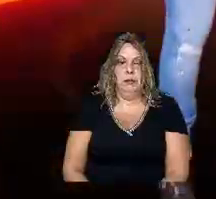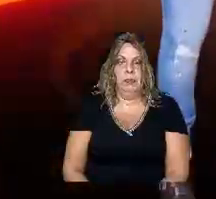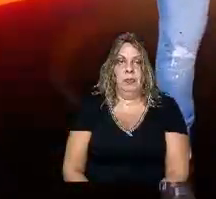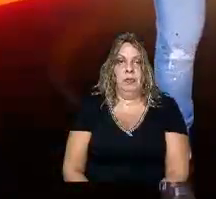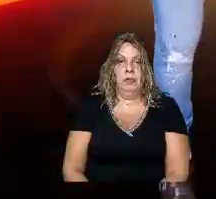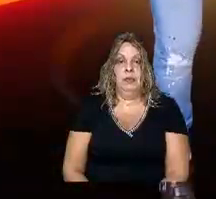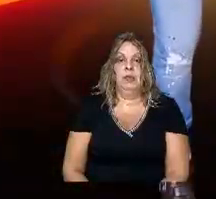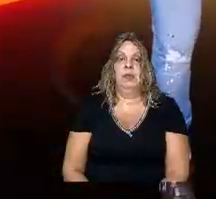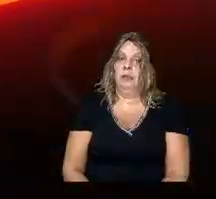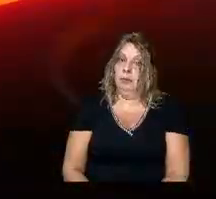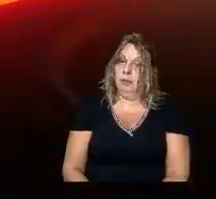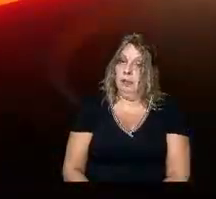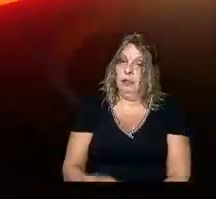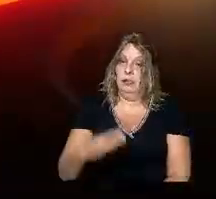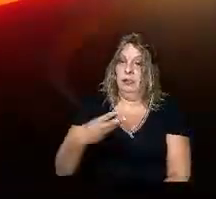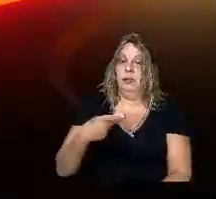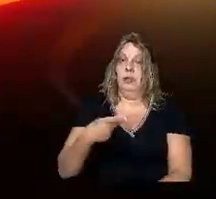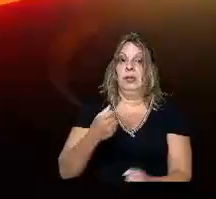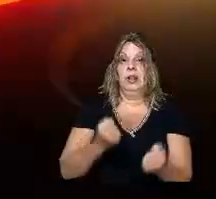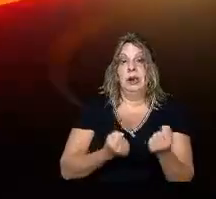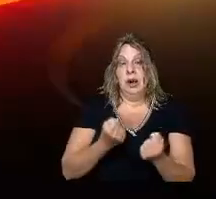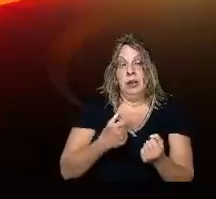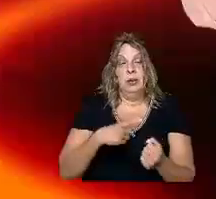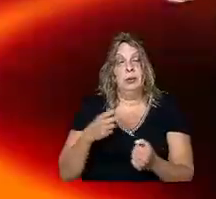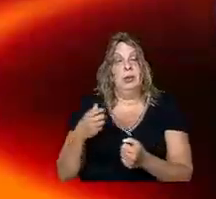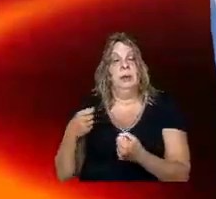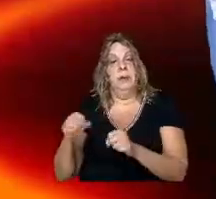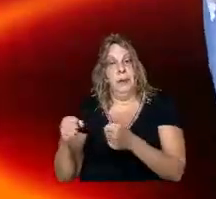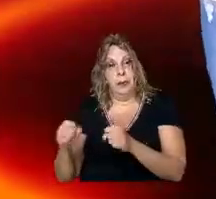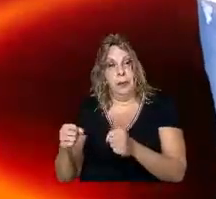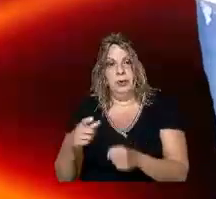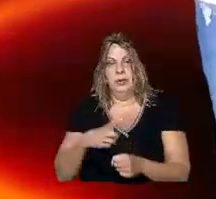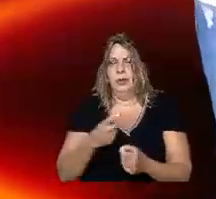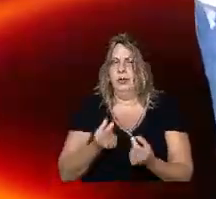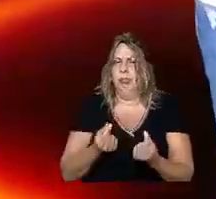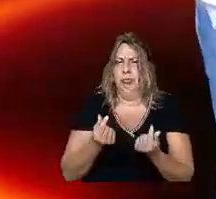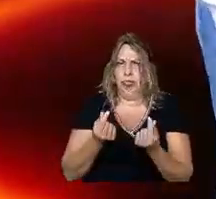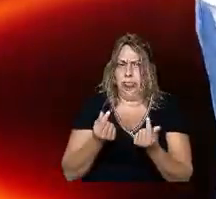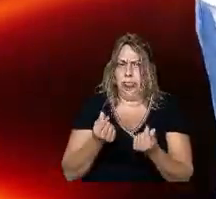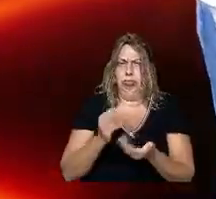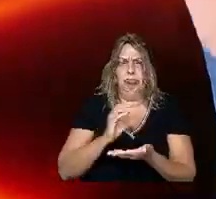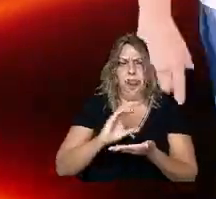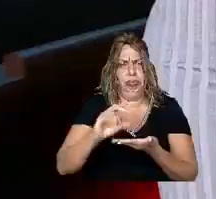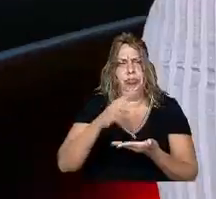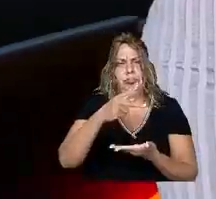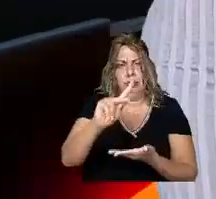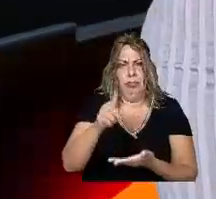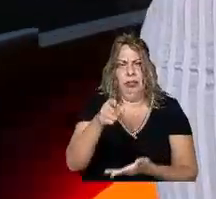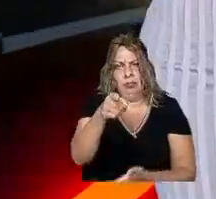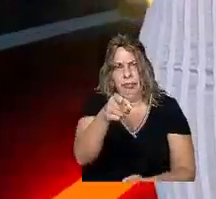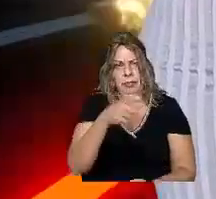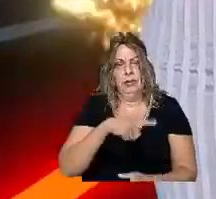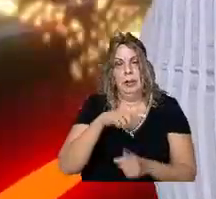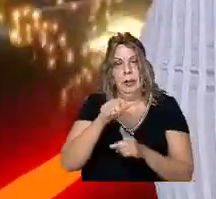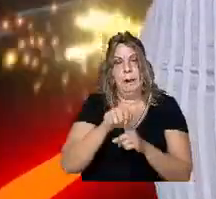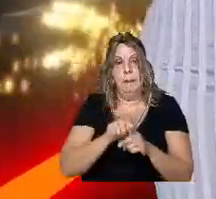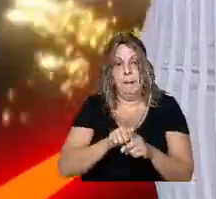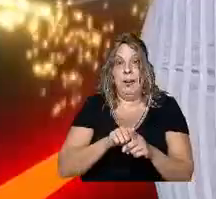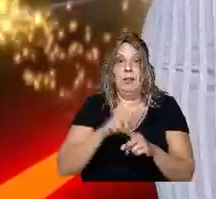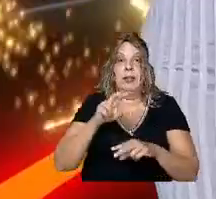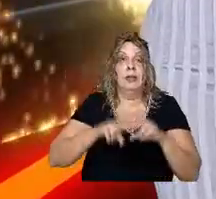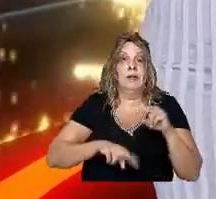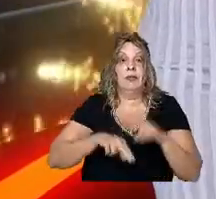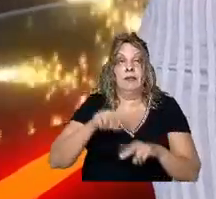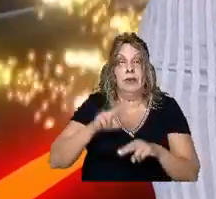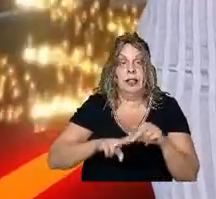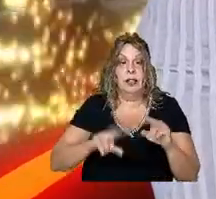Tem o Fiat Mobi Zero. Tem moto Honda também. E muitos prêmios em dinheiro pra você. É mês de aniversário Caju